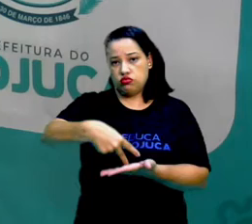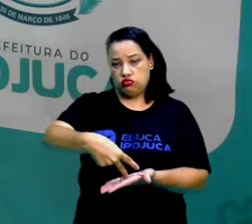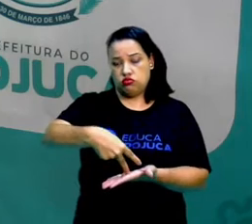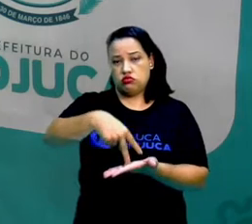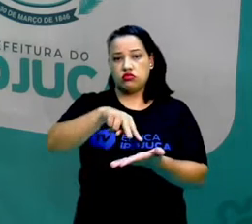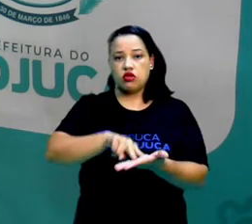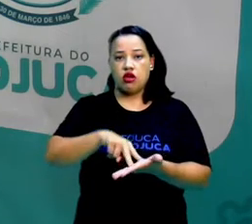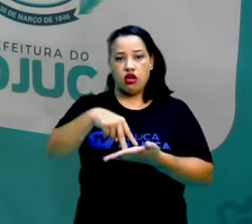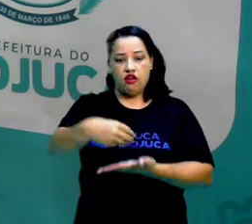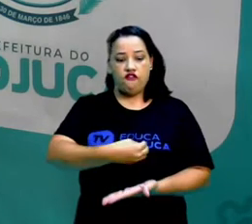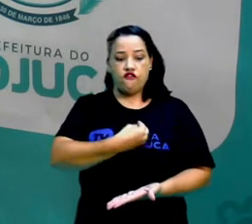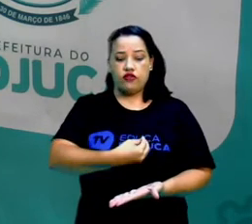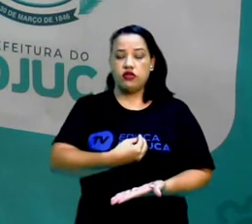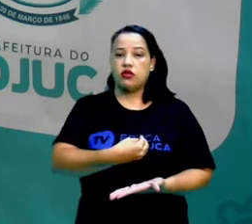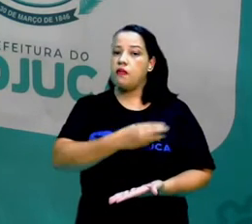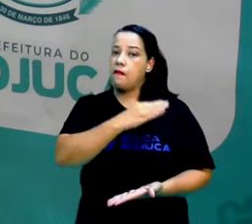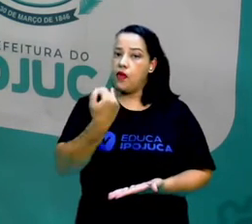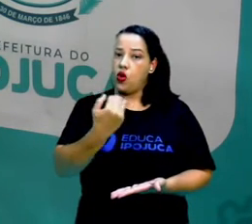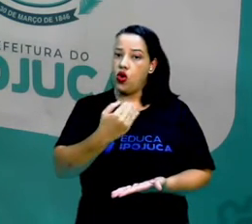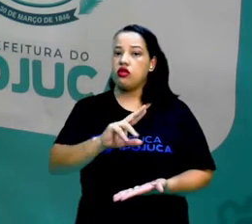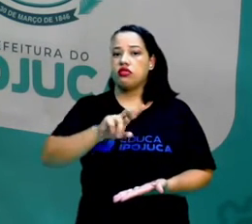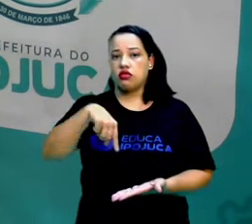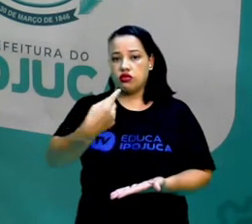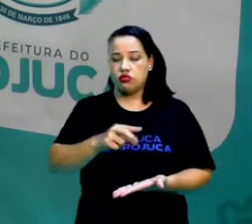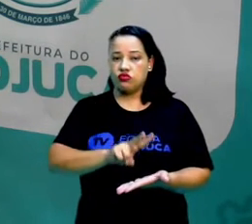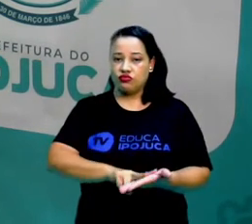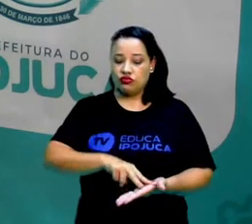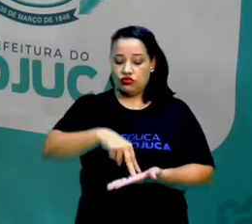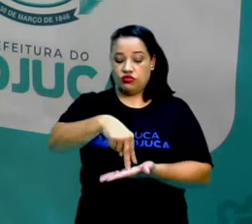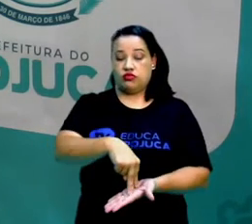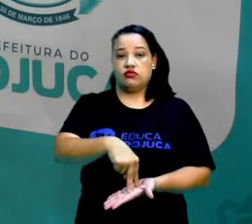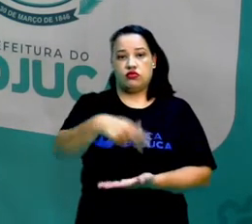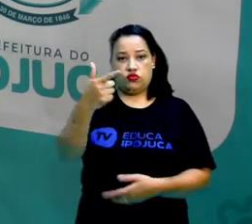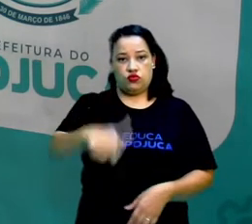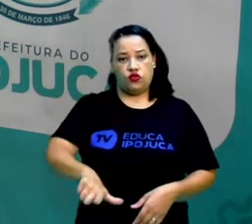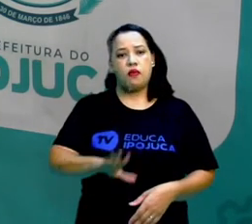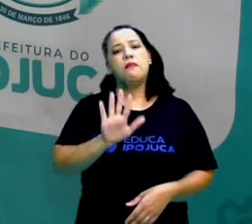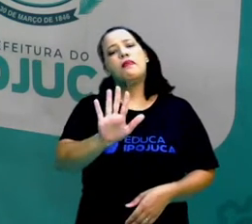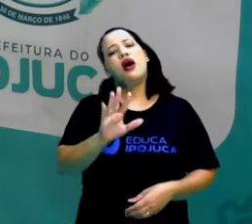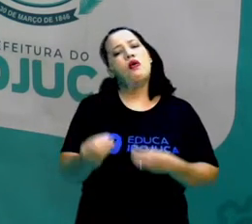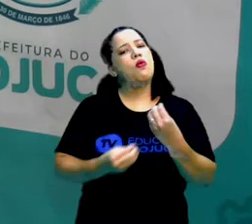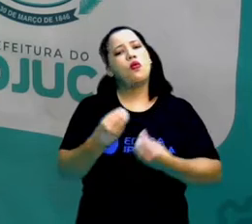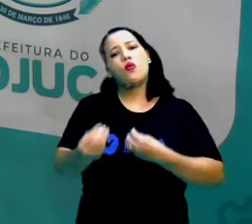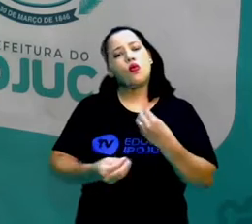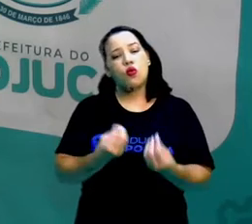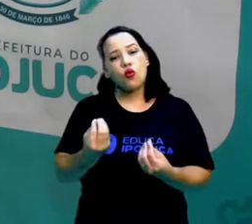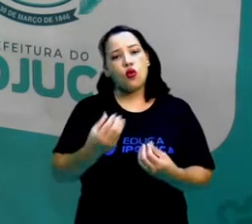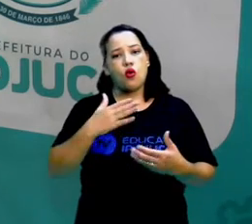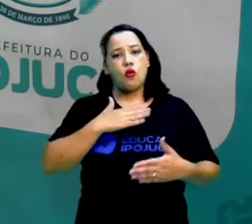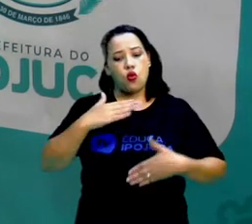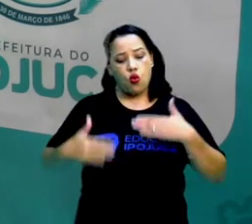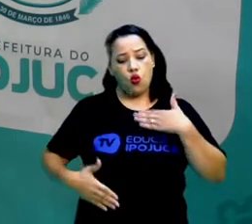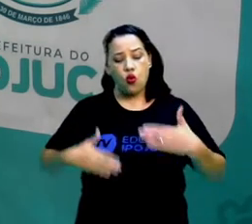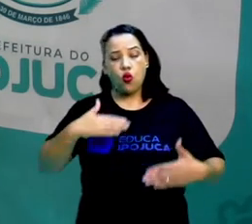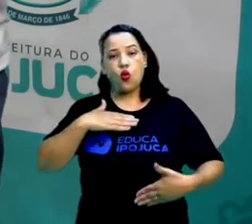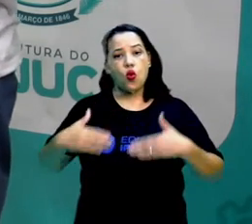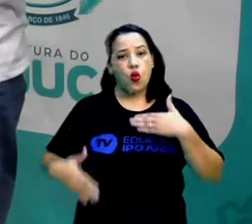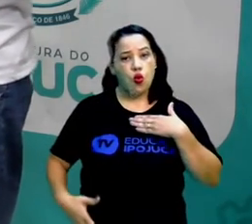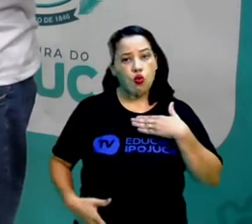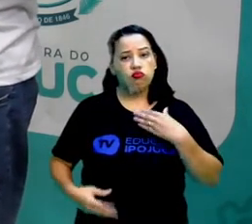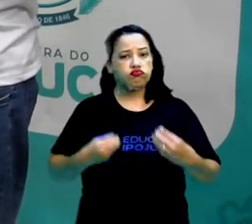para isso era necessário preservar o seu cu a E como é que você preservava o corpo da pessoa por meio da